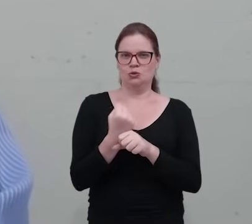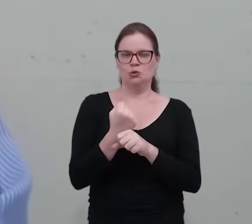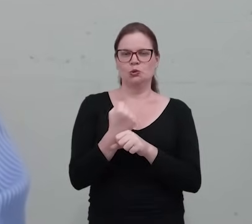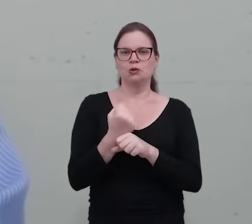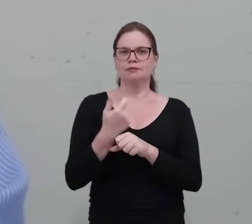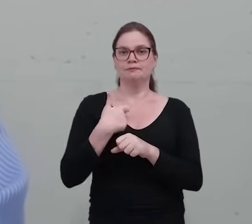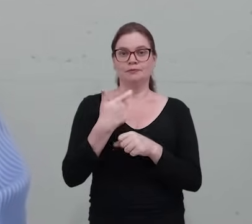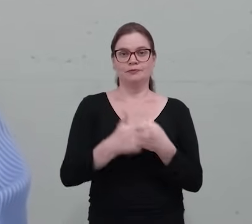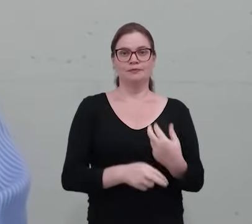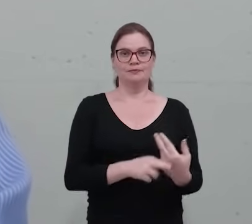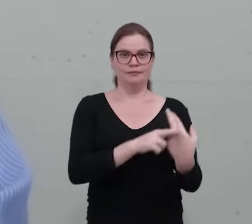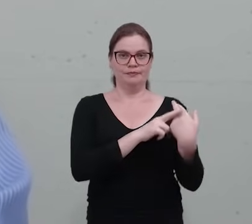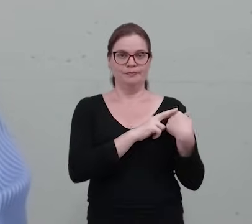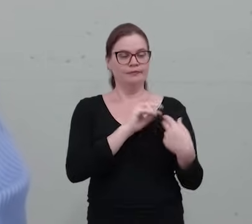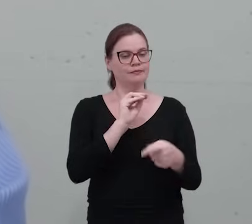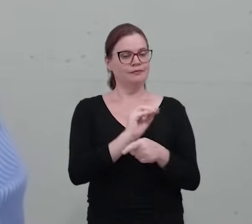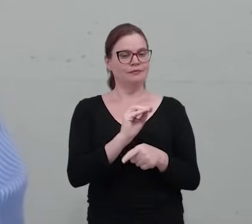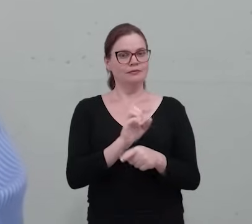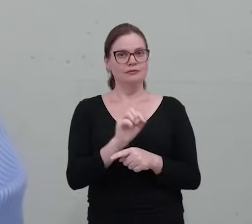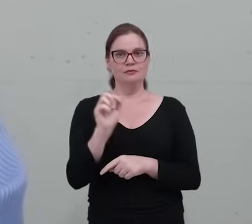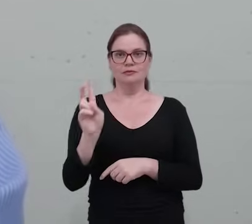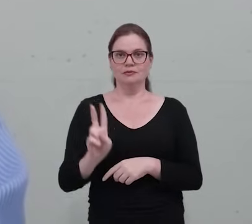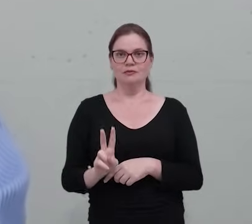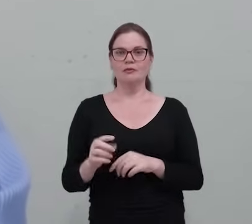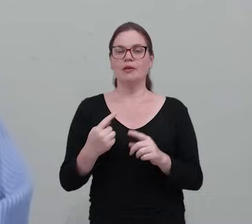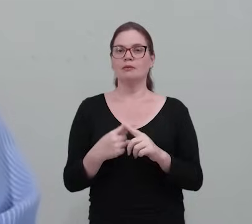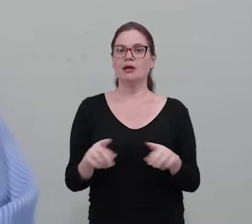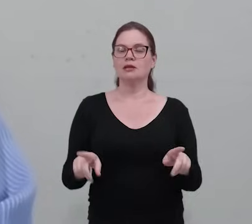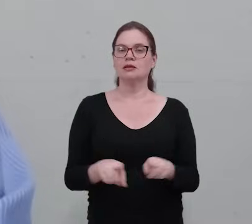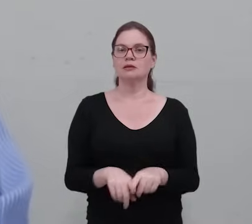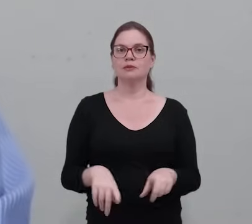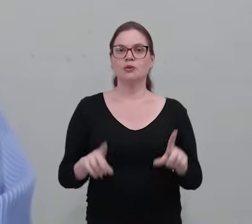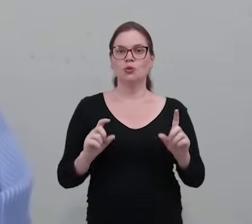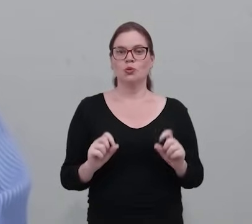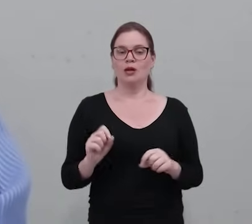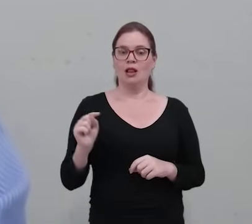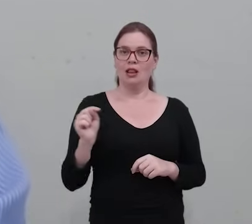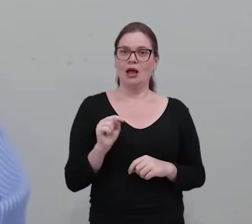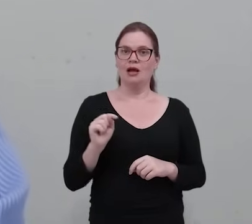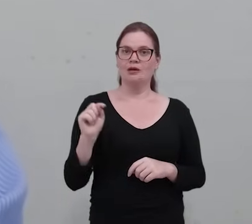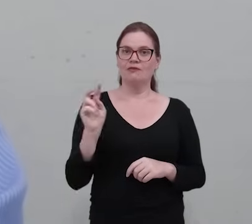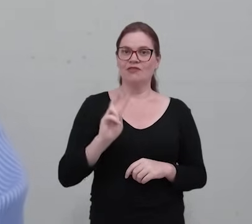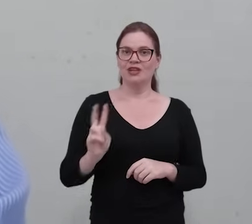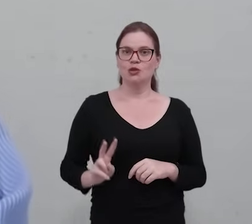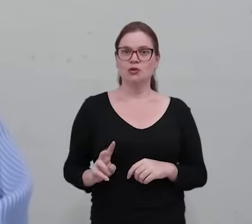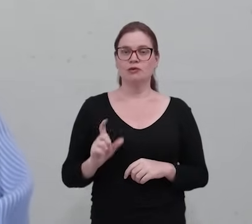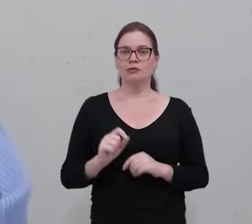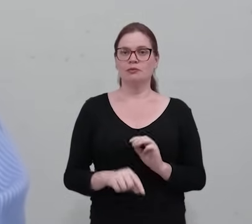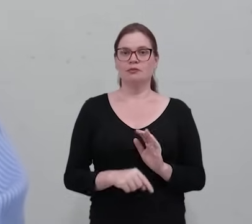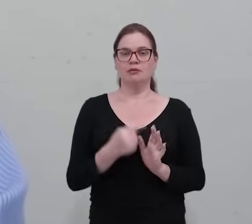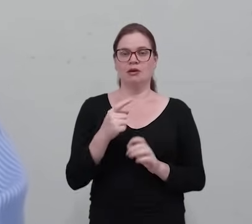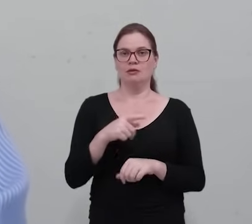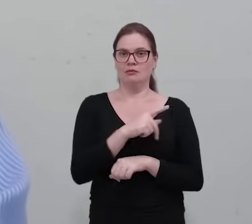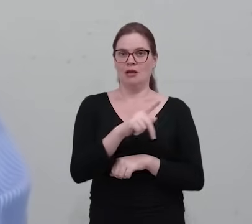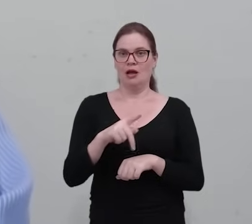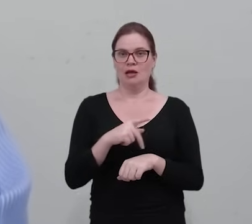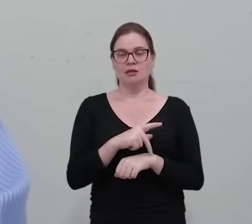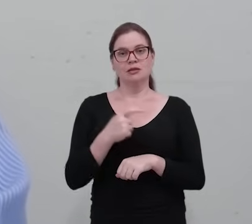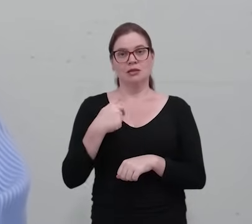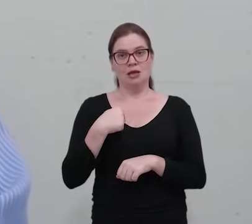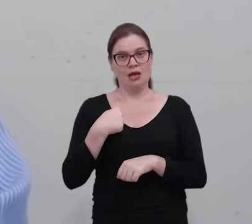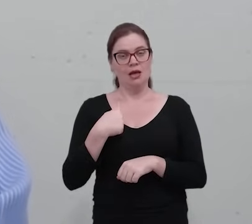mais ou menos, responsável, mas porque a Venezuela foi o primeiro